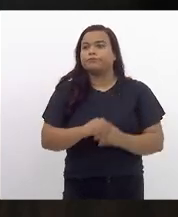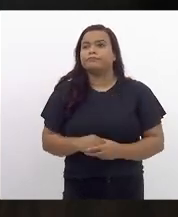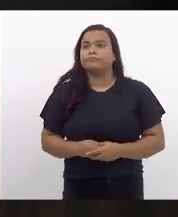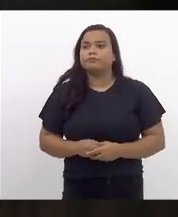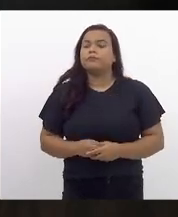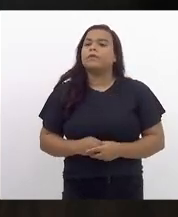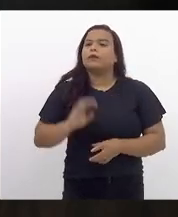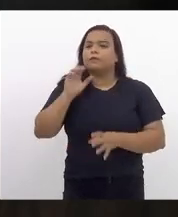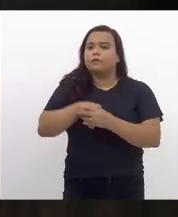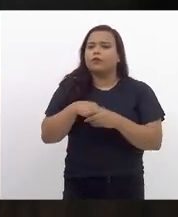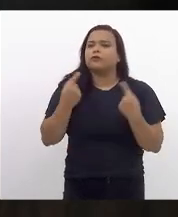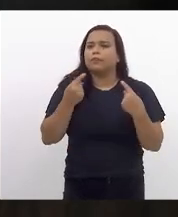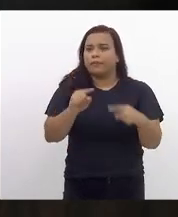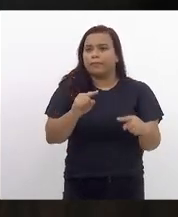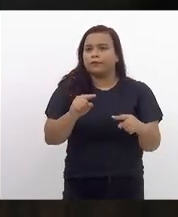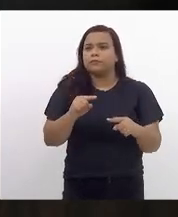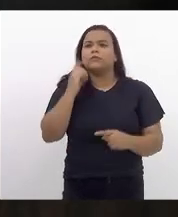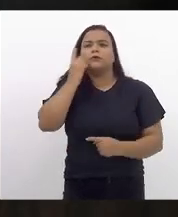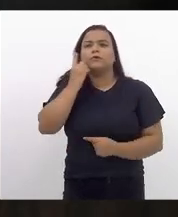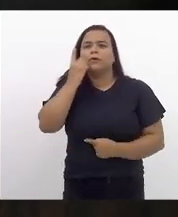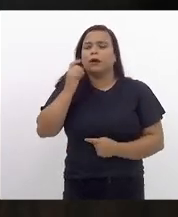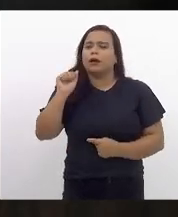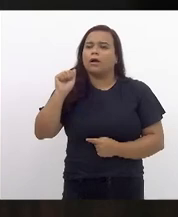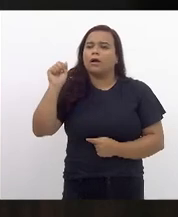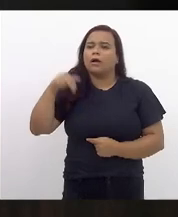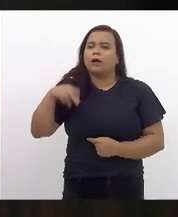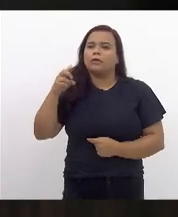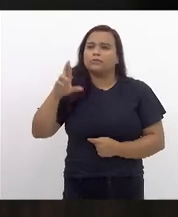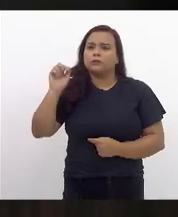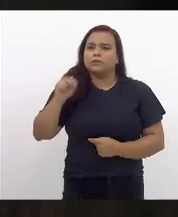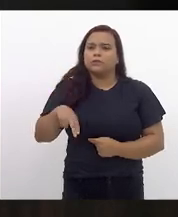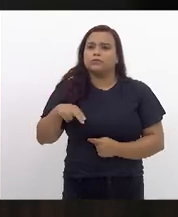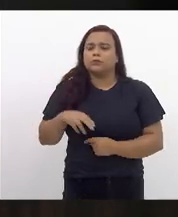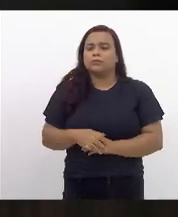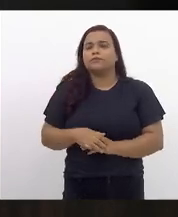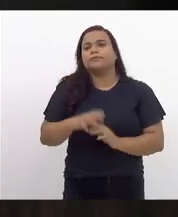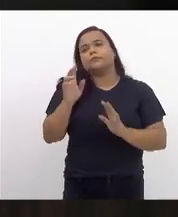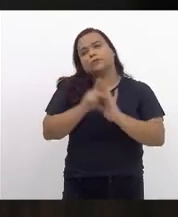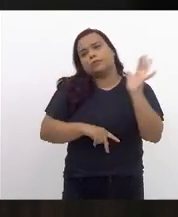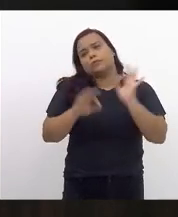contrário, presidente. Deputado Anderson Moraes. Projeto de resolução